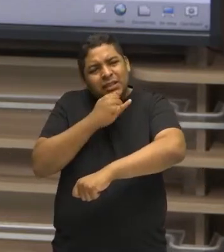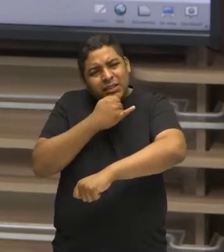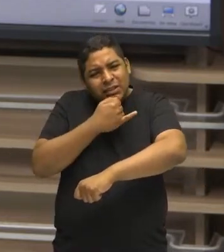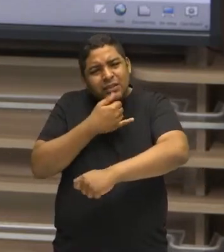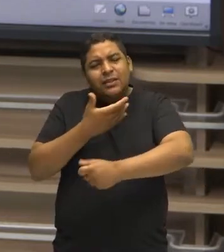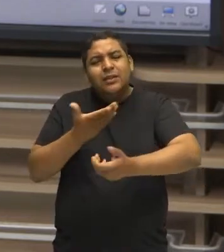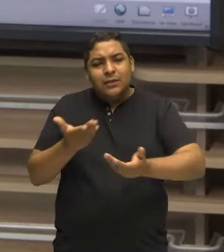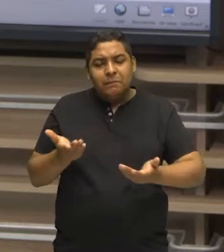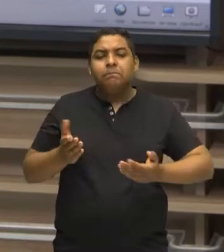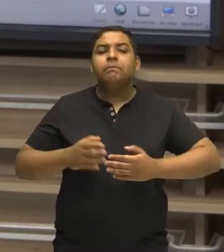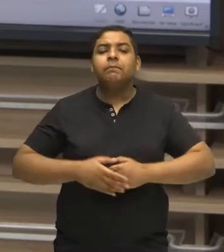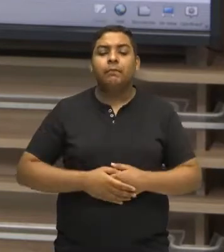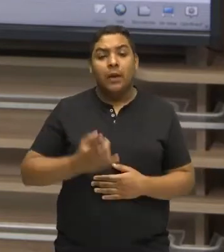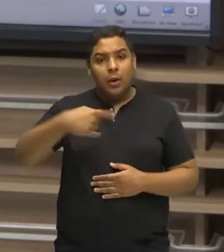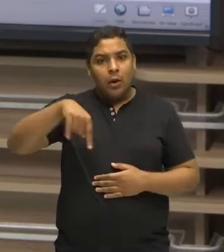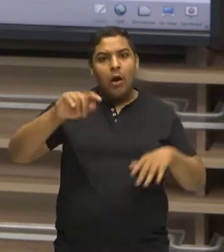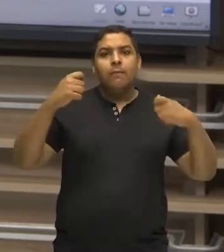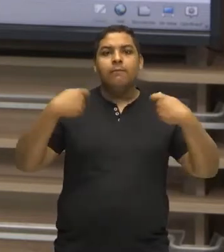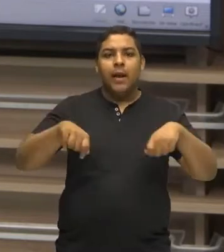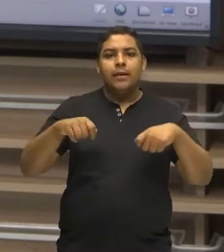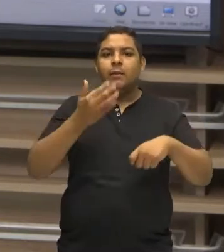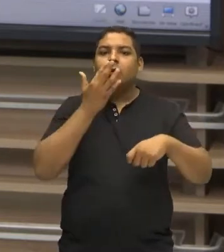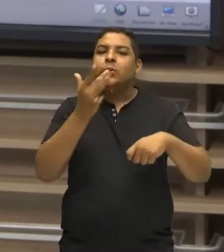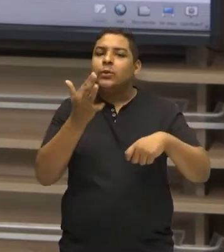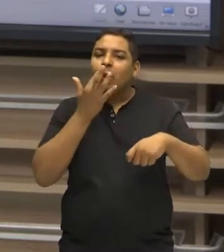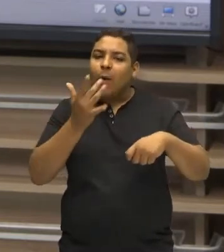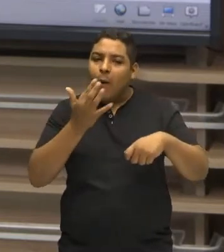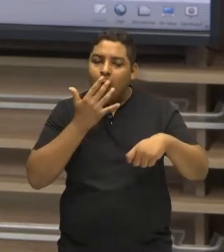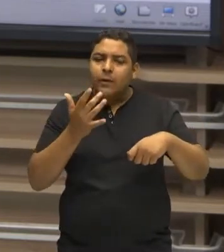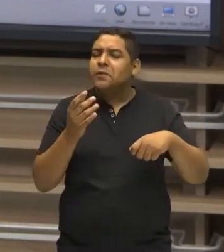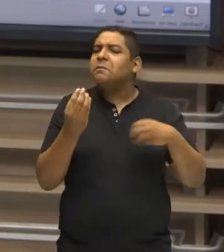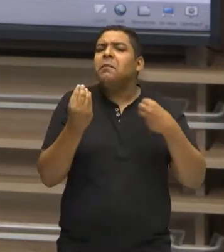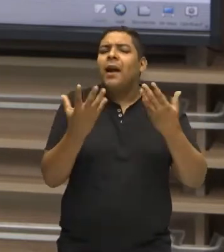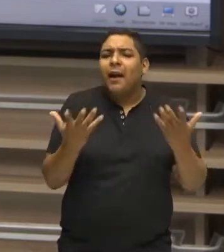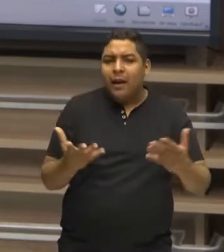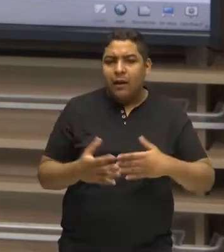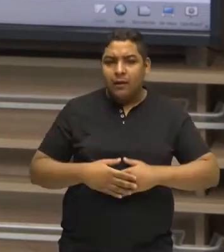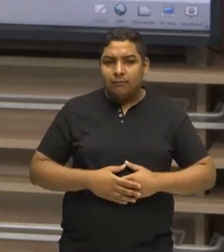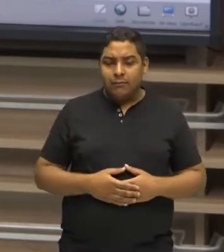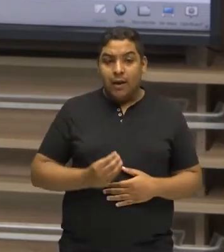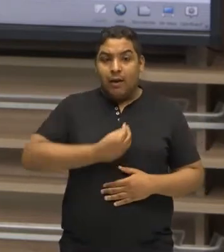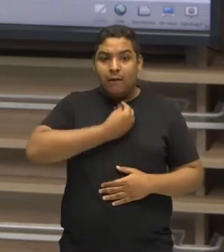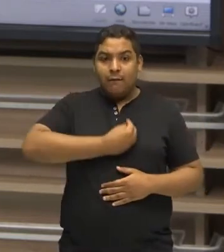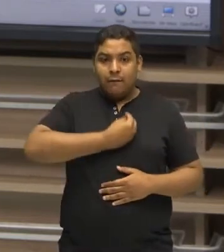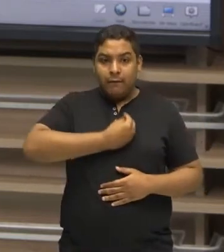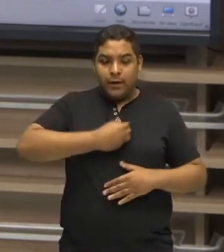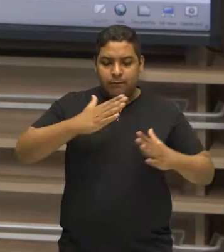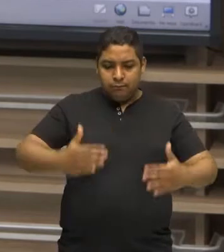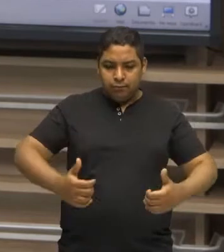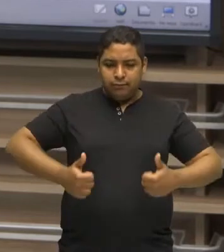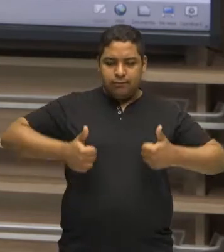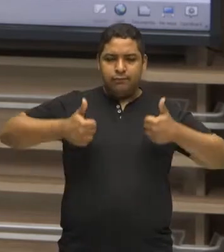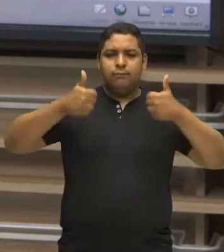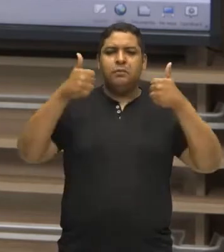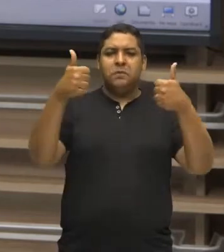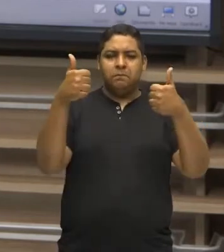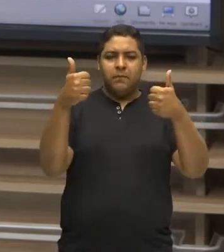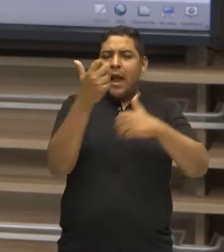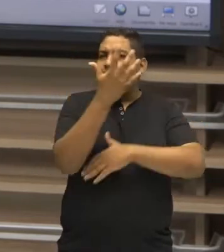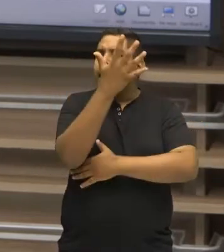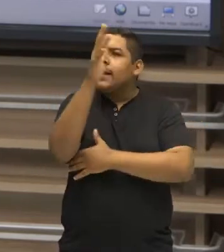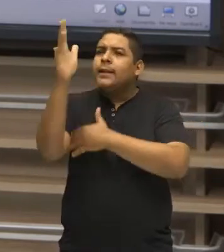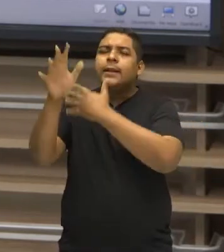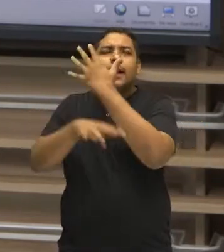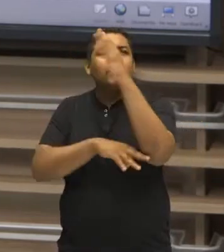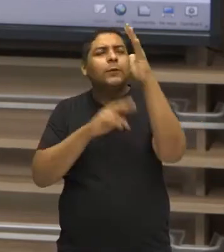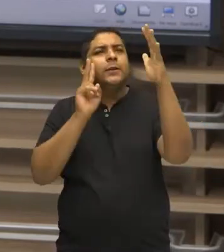nós precisamos das cores. Para quê? Para dar vida. Por exemplo, a natureza,